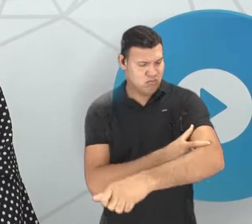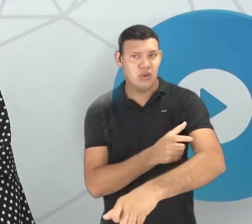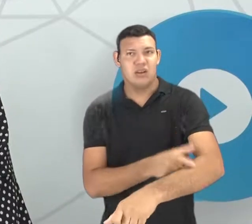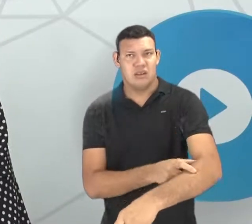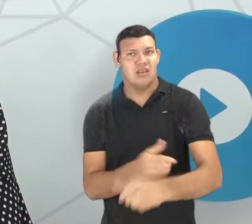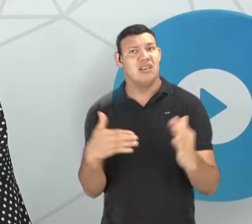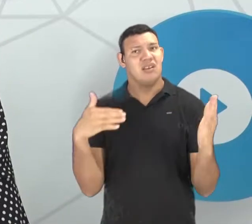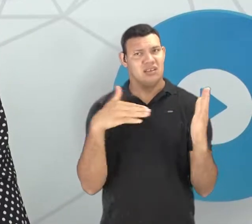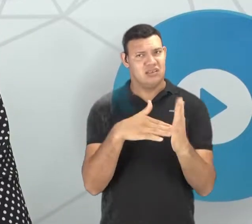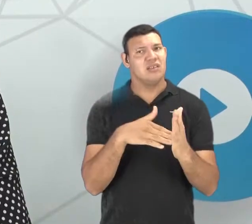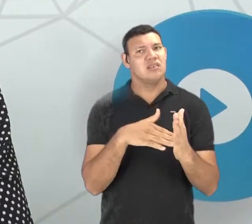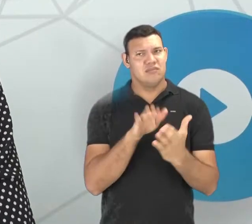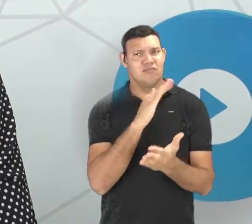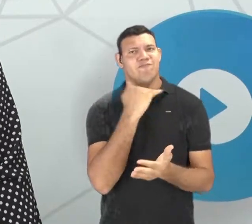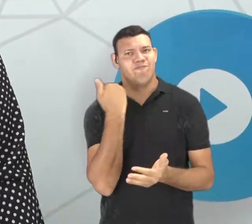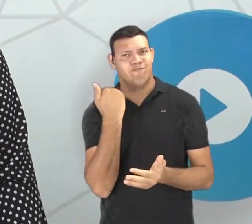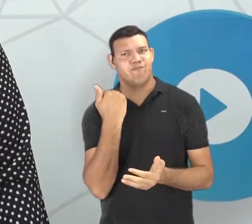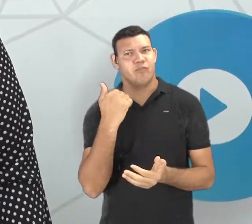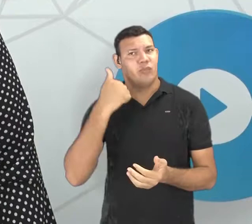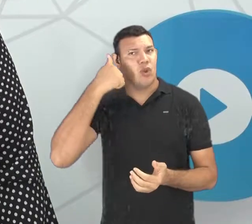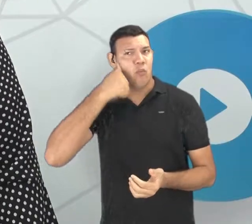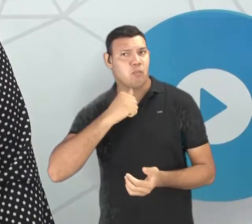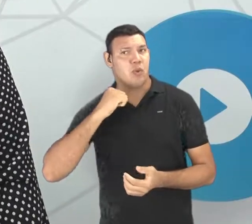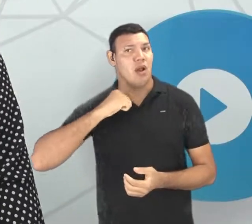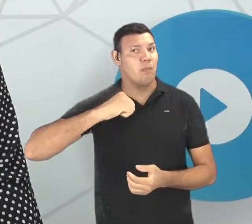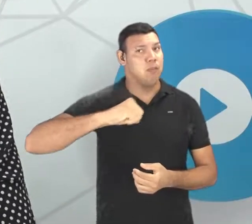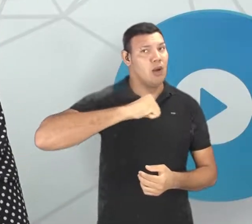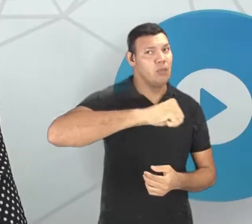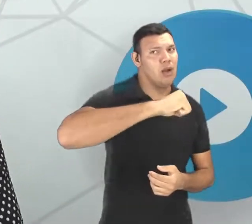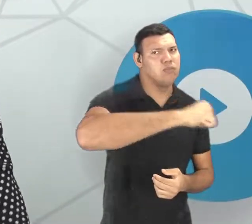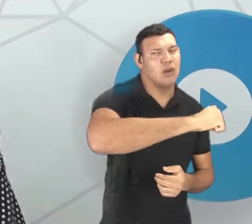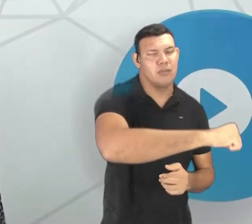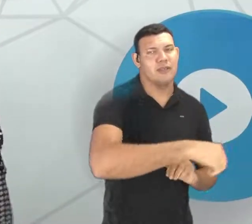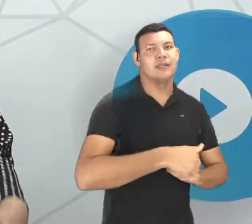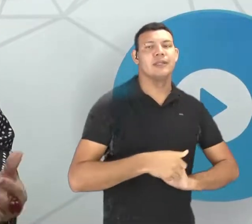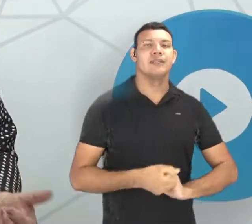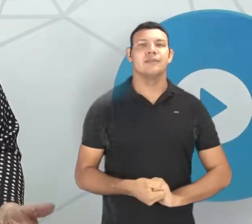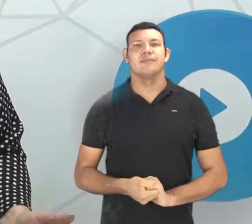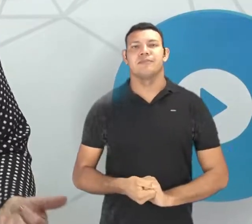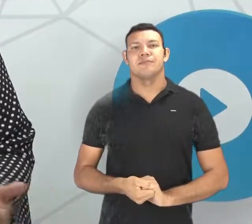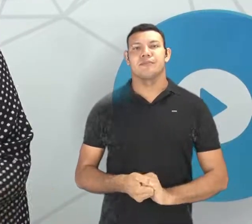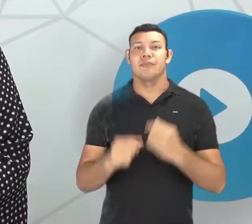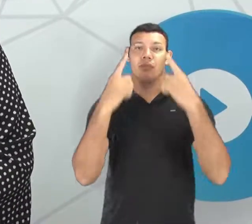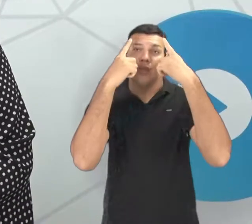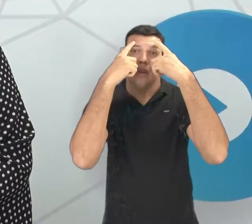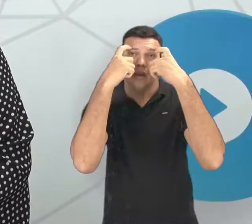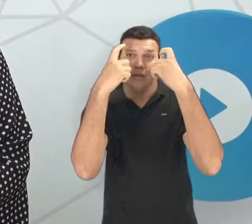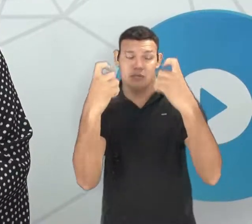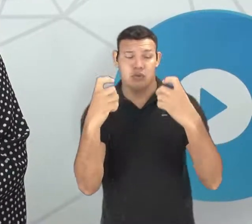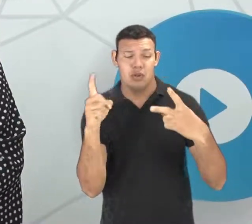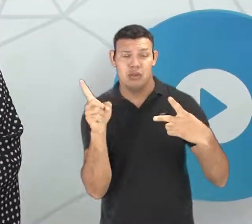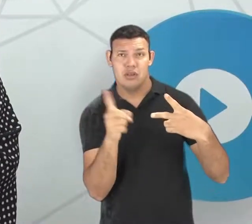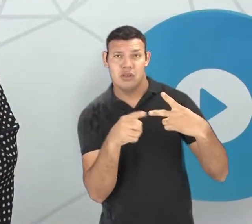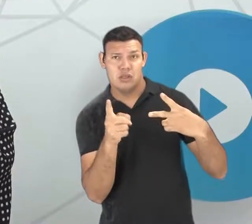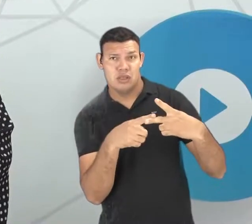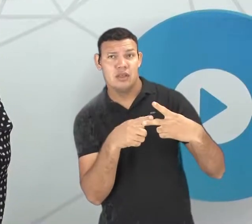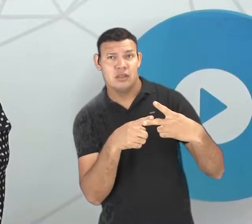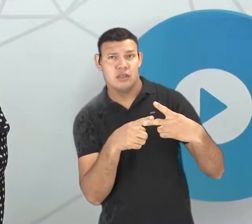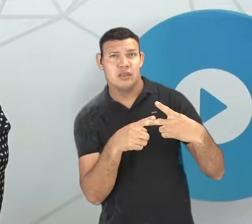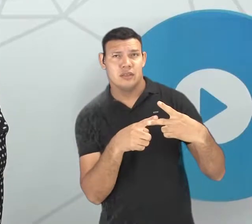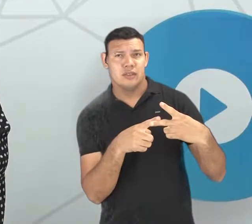ela chega até a morte, com o feminicídio. Pois bem, depois nós temos a violência